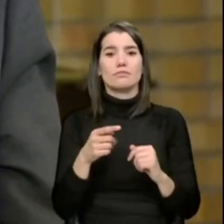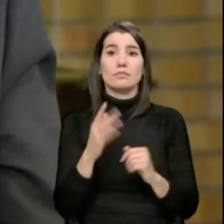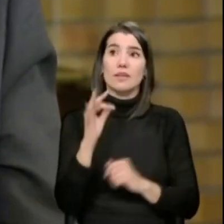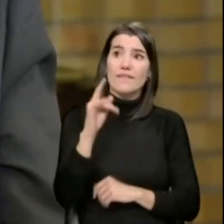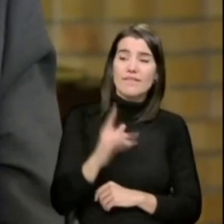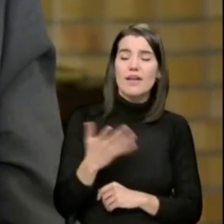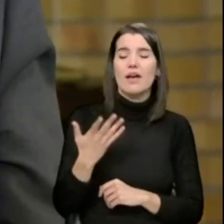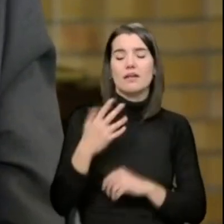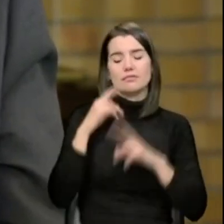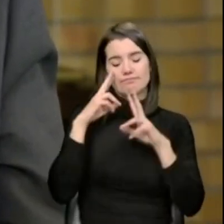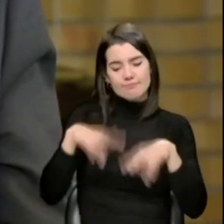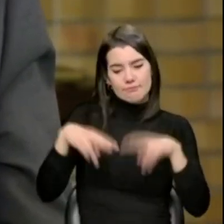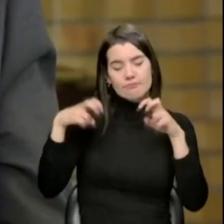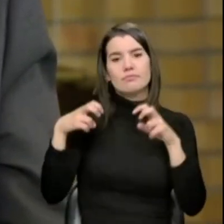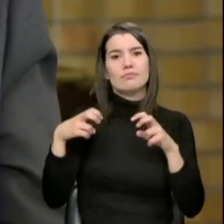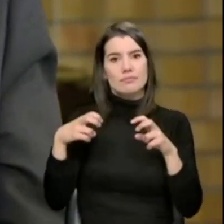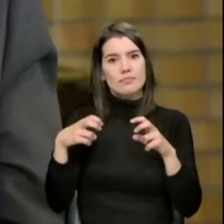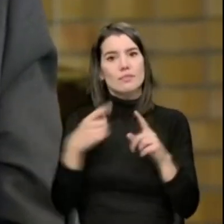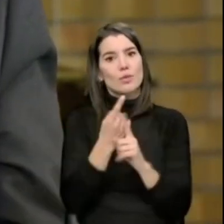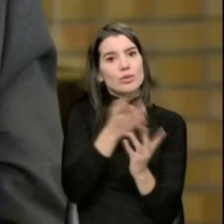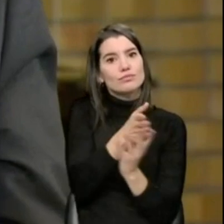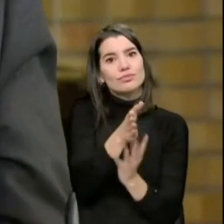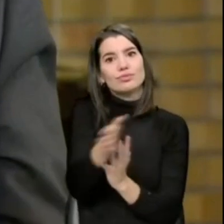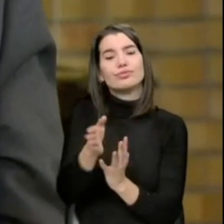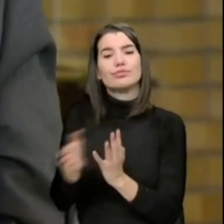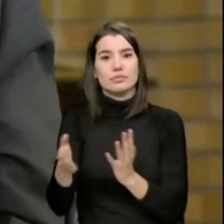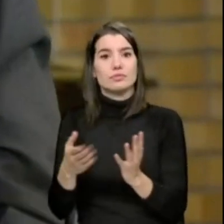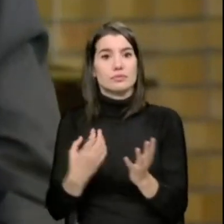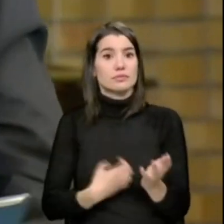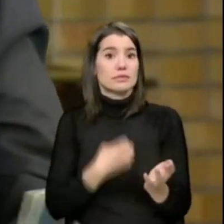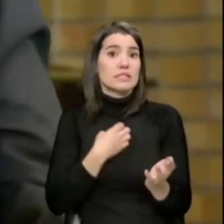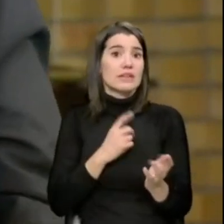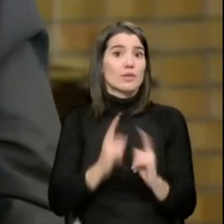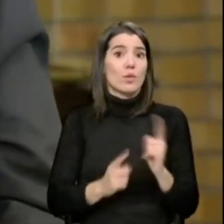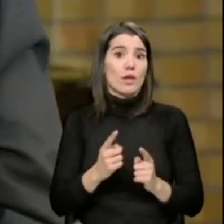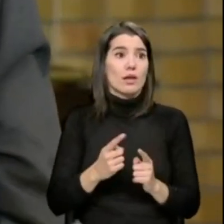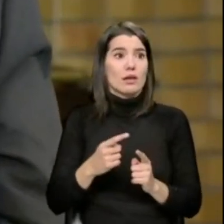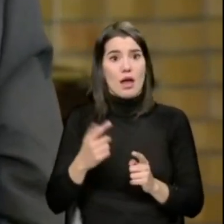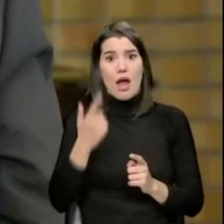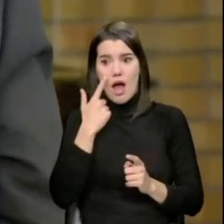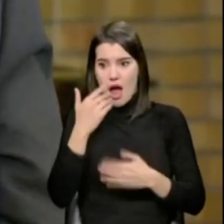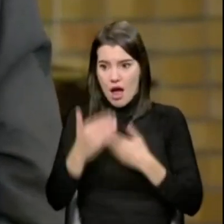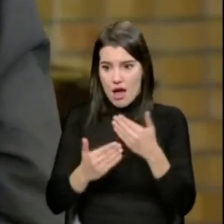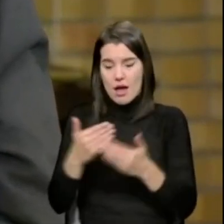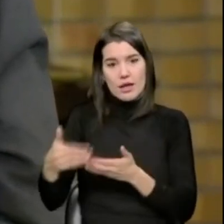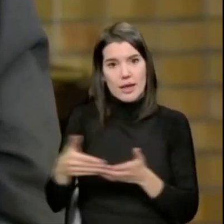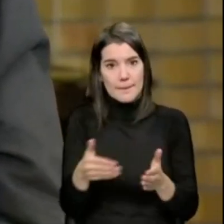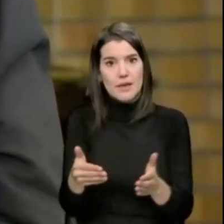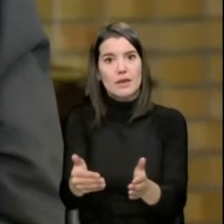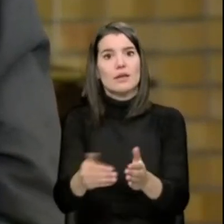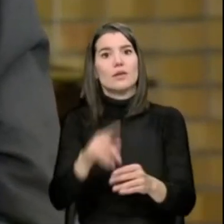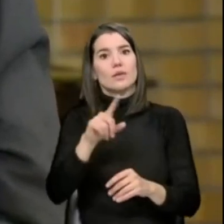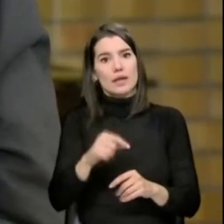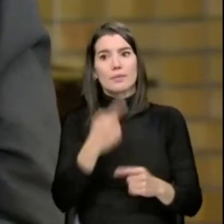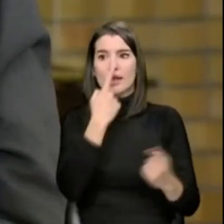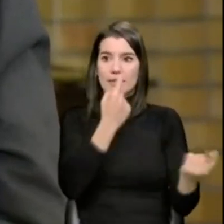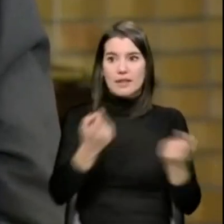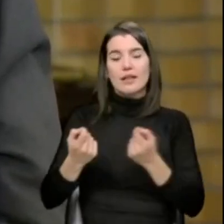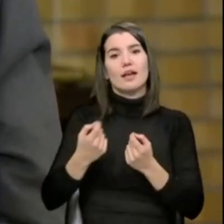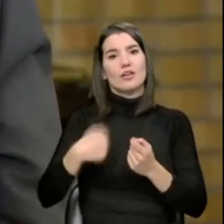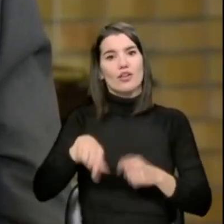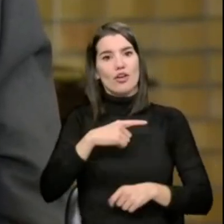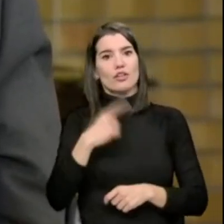fé, que depois, na sua diversidade, significa que também ainda estamos a caminho. Portanto, também é comum esta questão de estarmos a